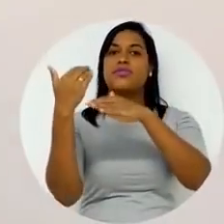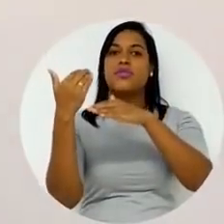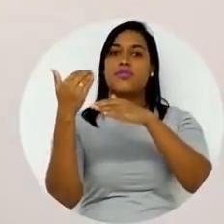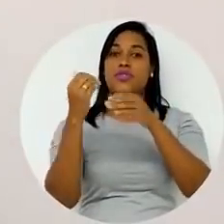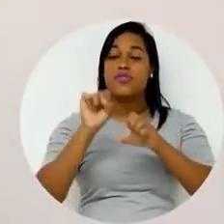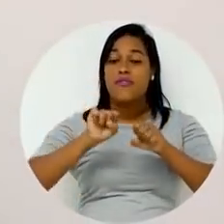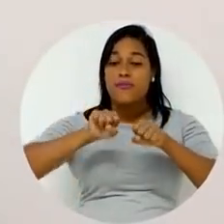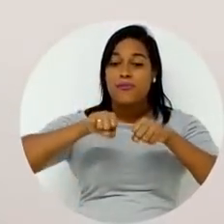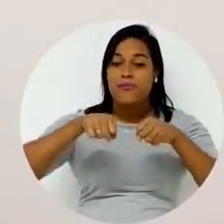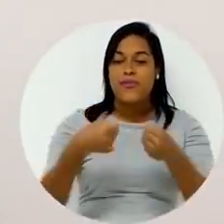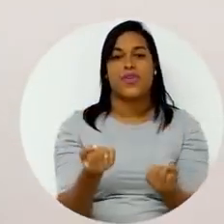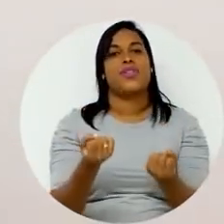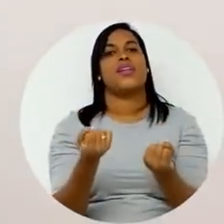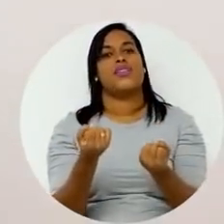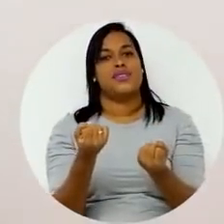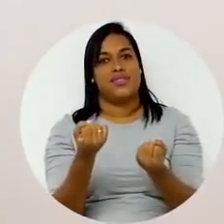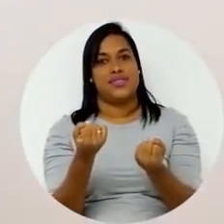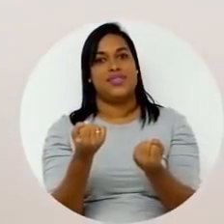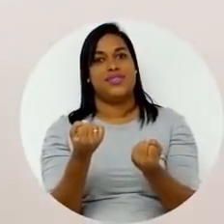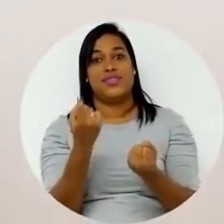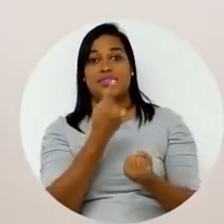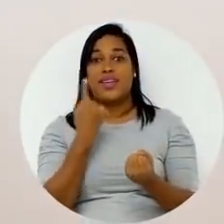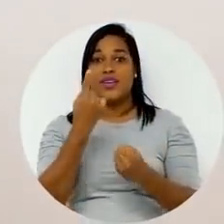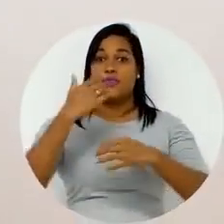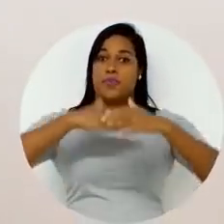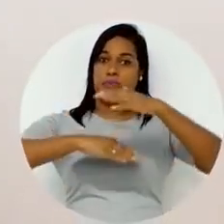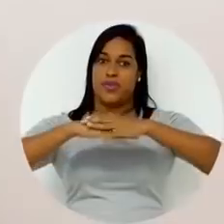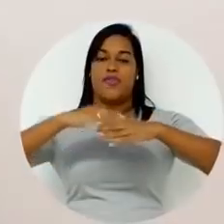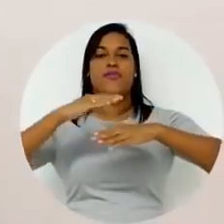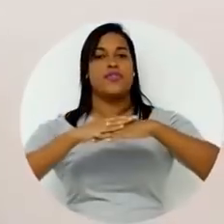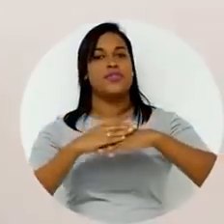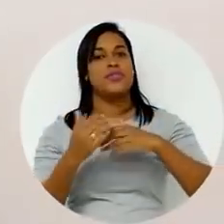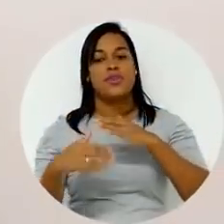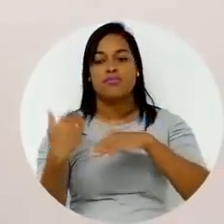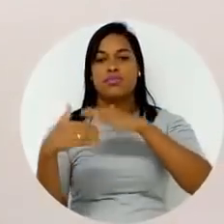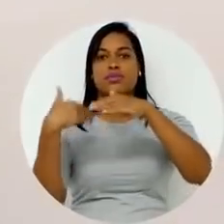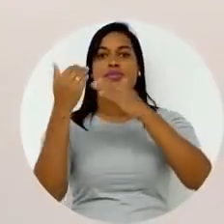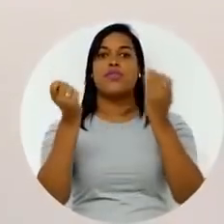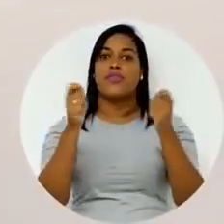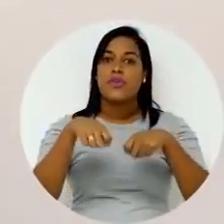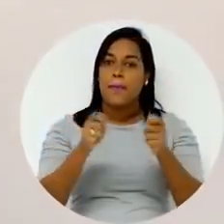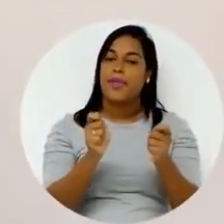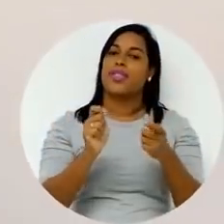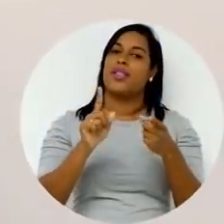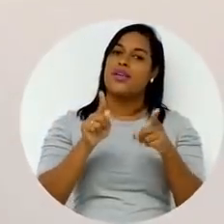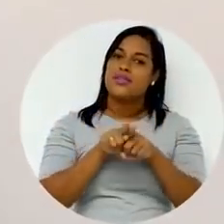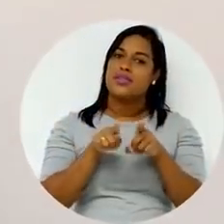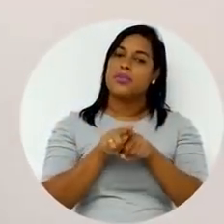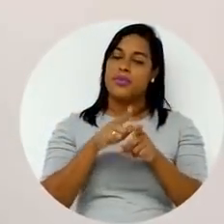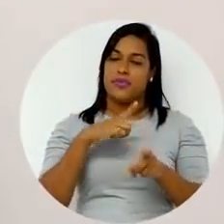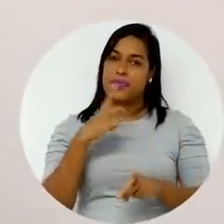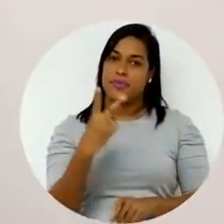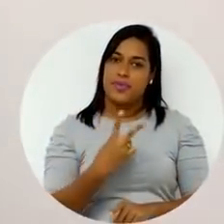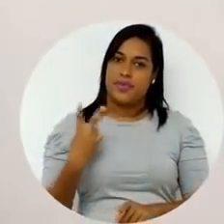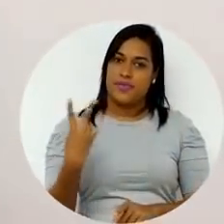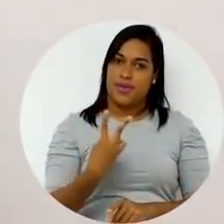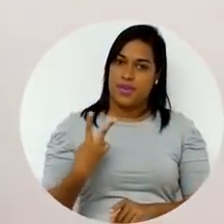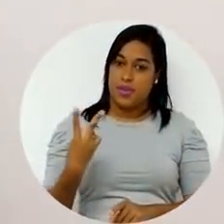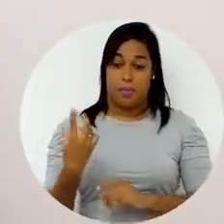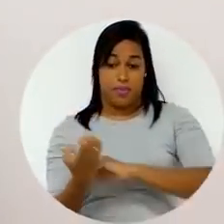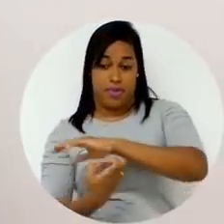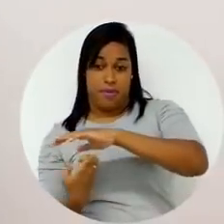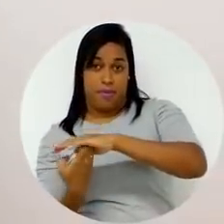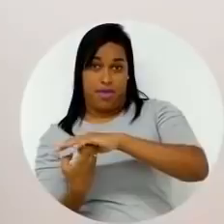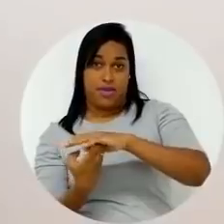sendo fortalecidas. E aqueles profissionais que desenvolverem mais competências vão ter mais valor, tanto para